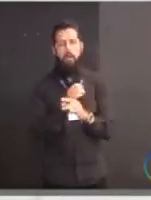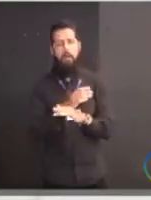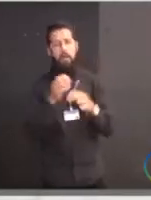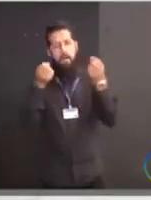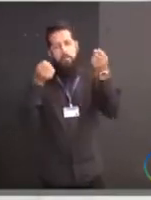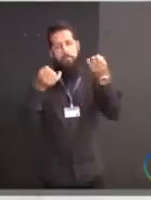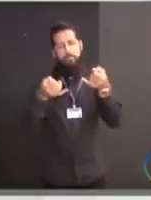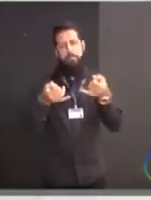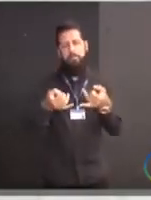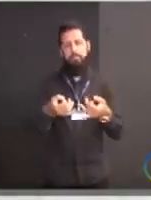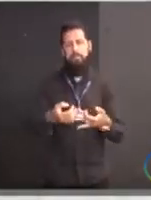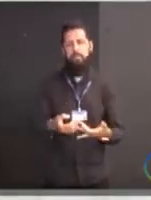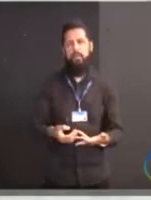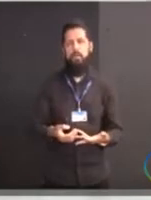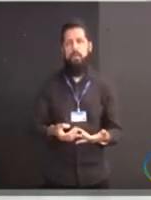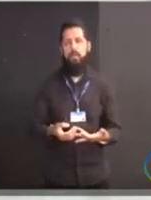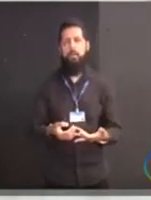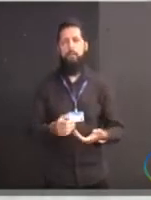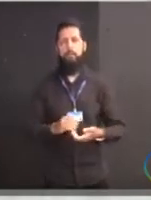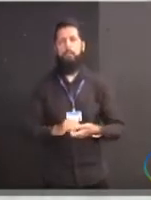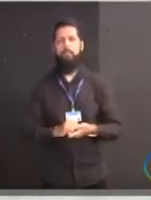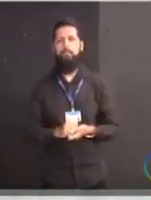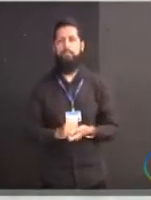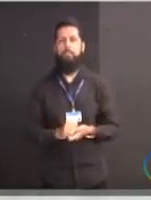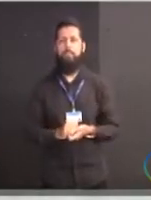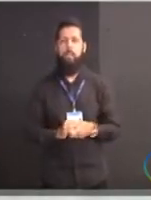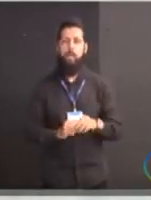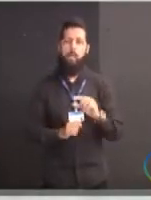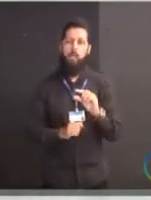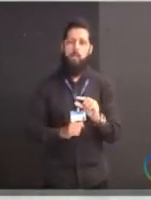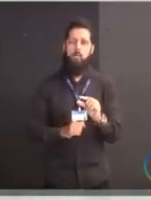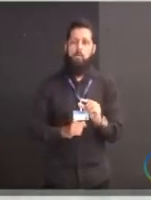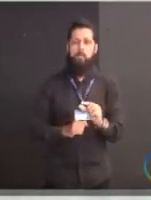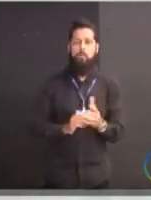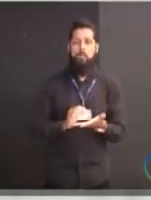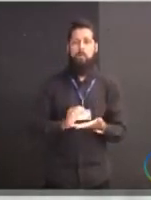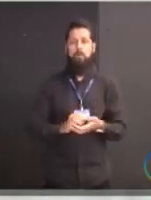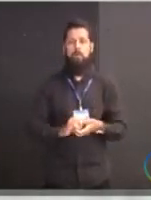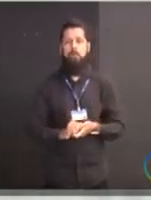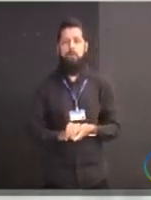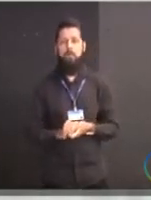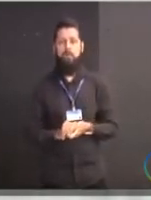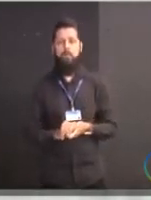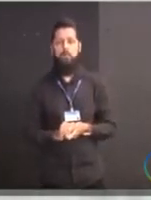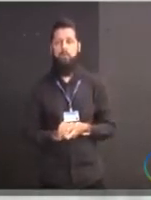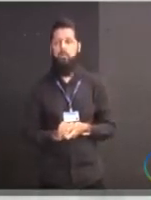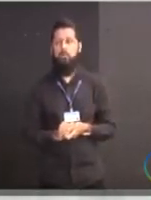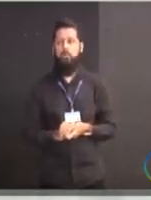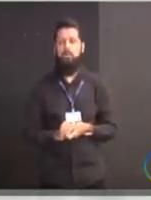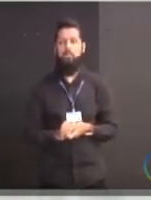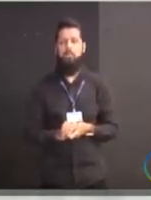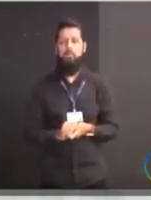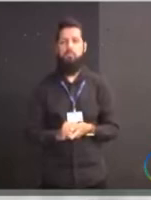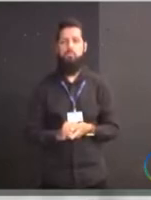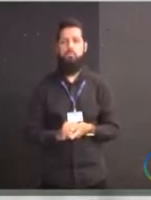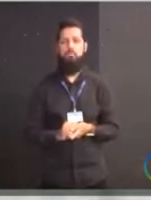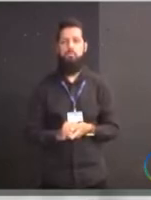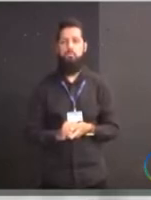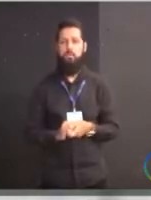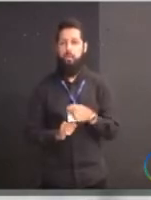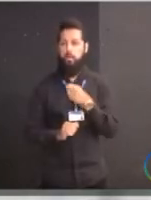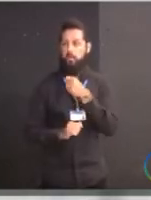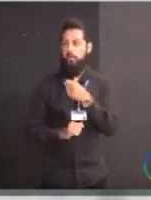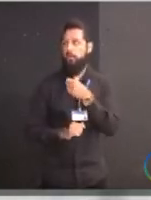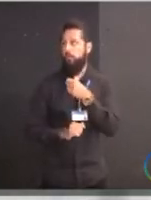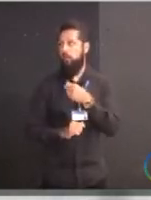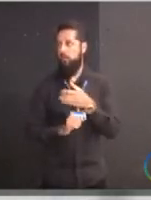anteriormente. Quer dizer, ele falou que a população da Terra está sob controle, de acordo com Emmanuel, né,